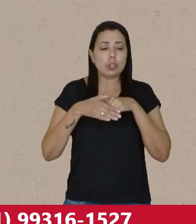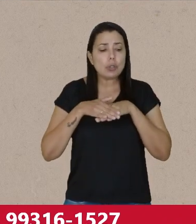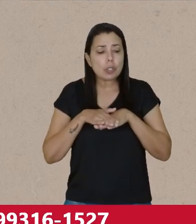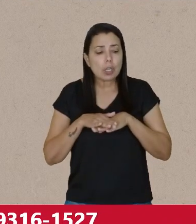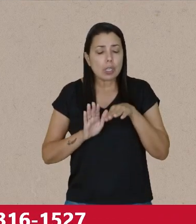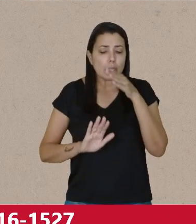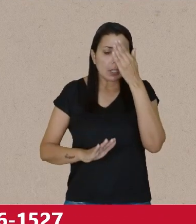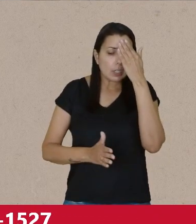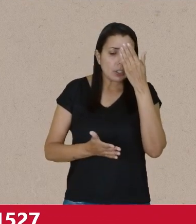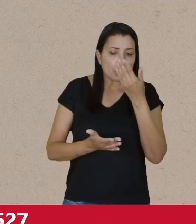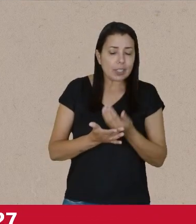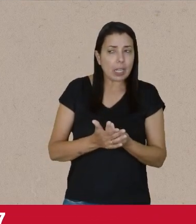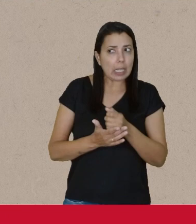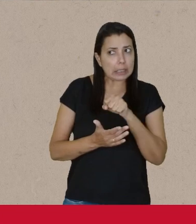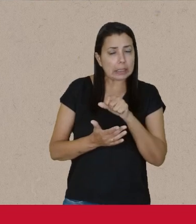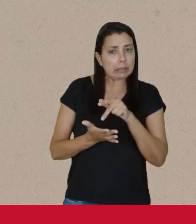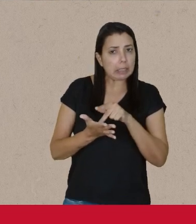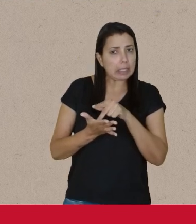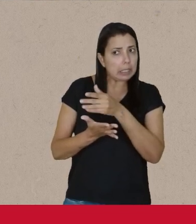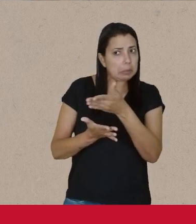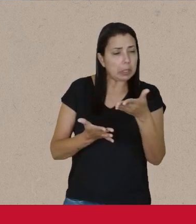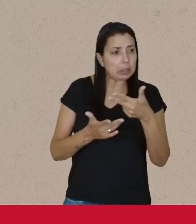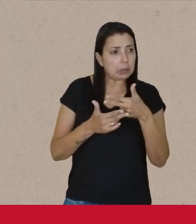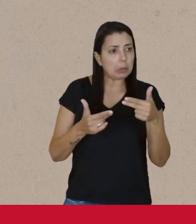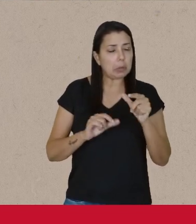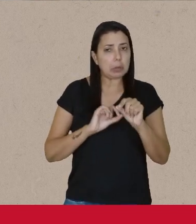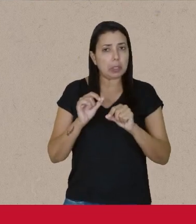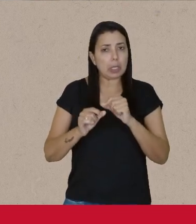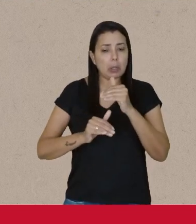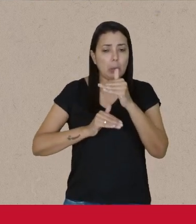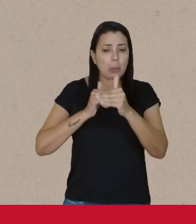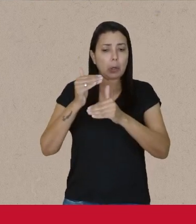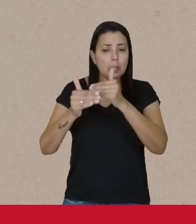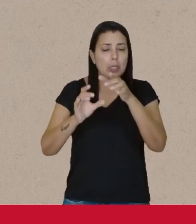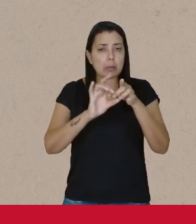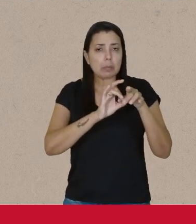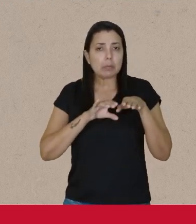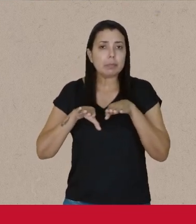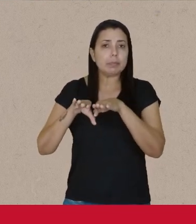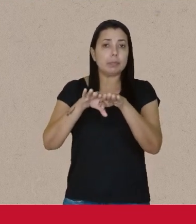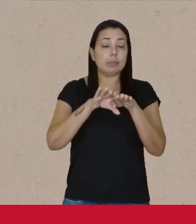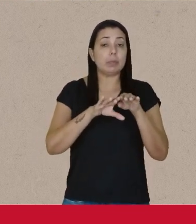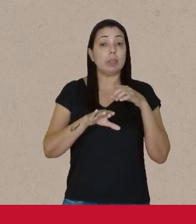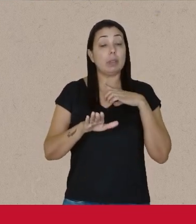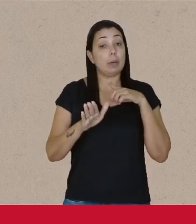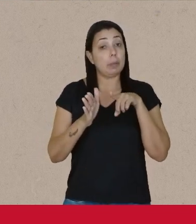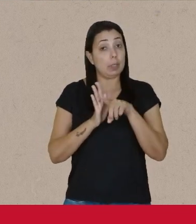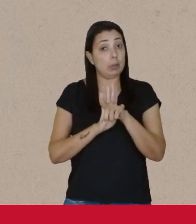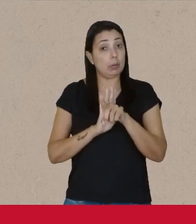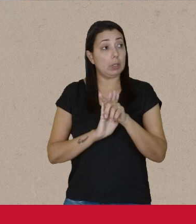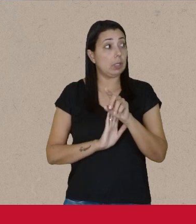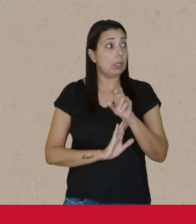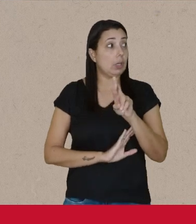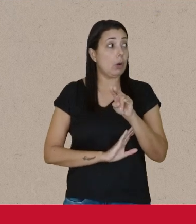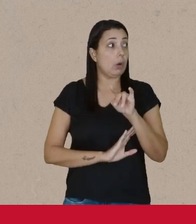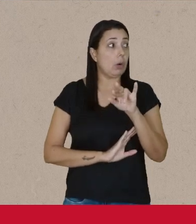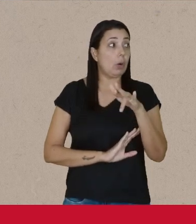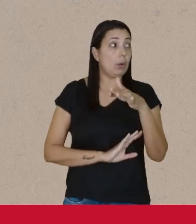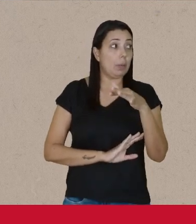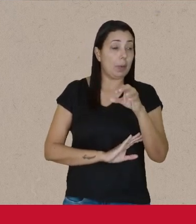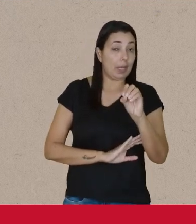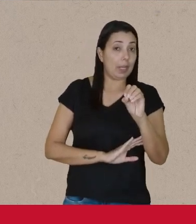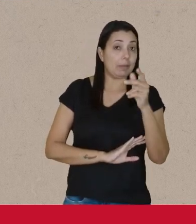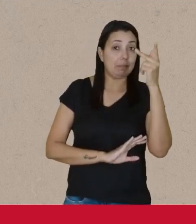confiar demais até às vezes no republicanismo, no processo democrático. Tem uma pergunta aqui do Roberto Vilas, de